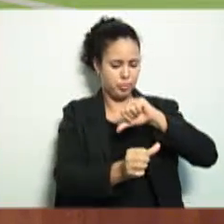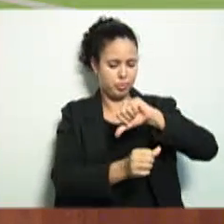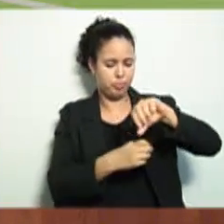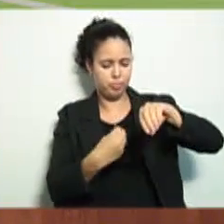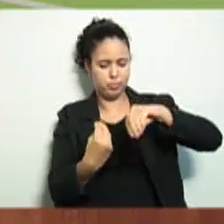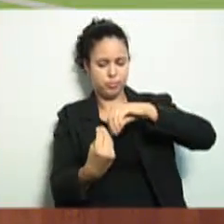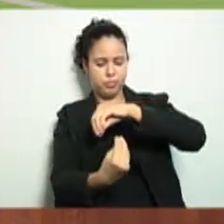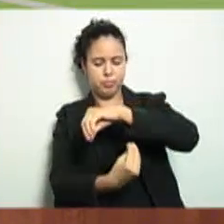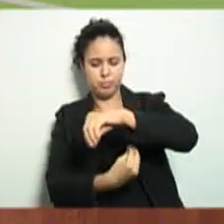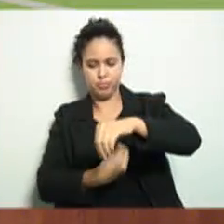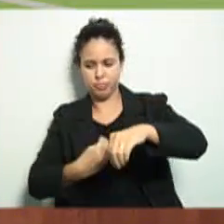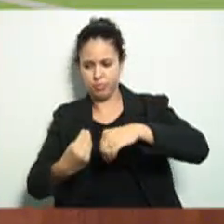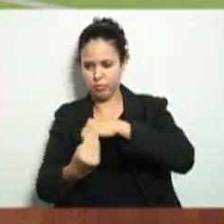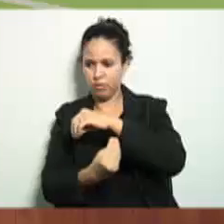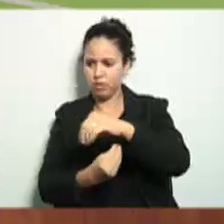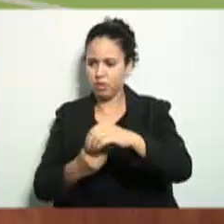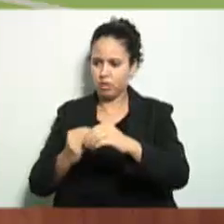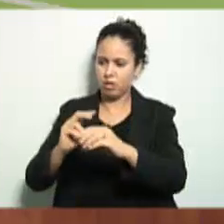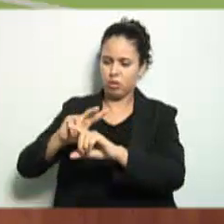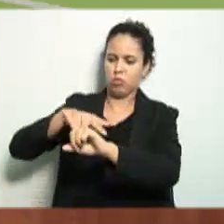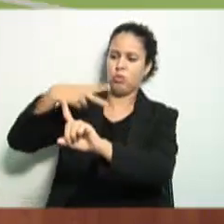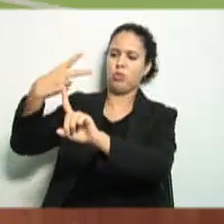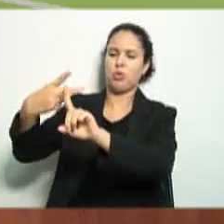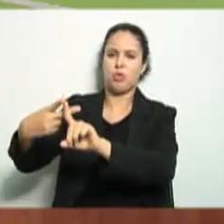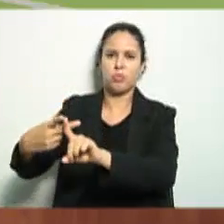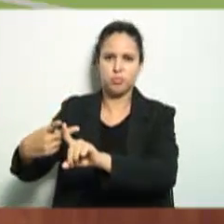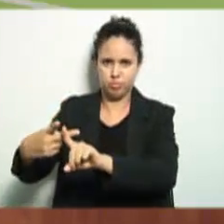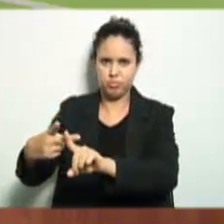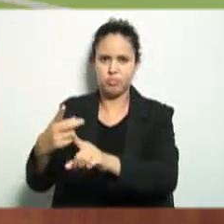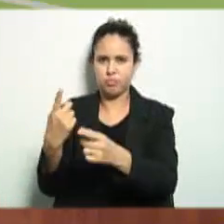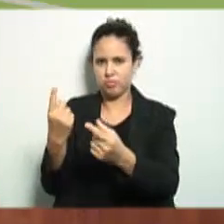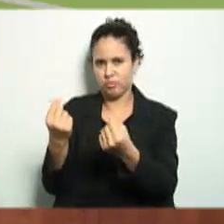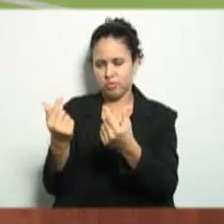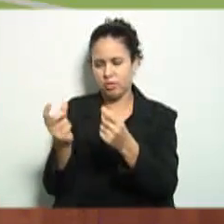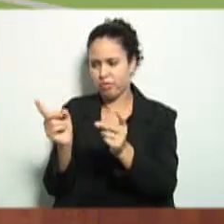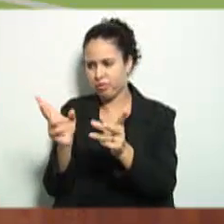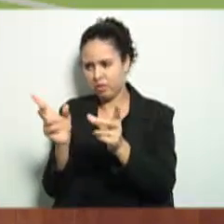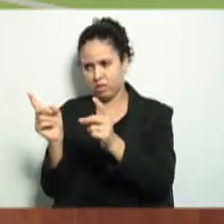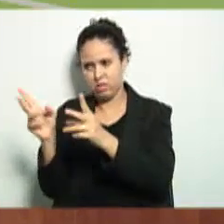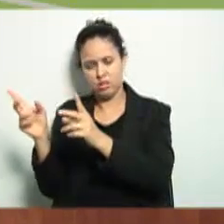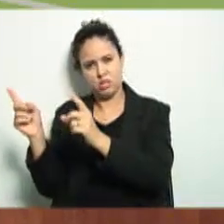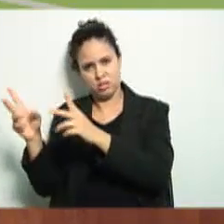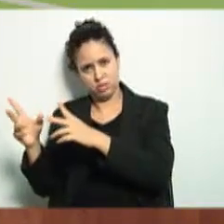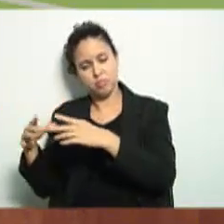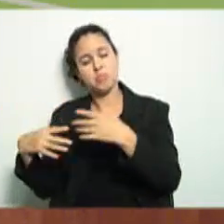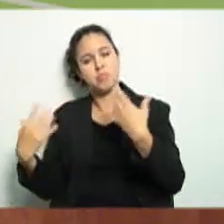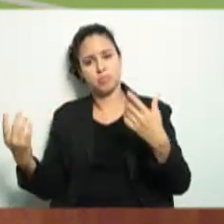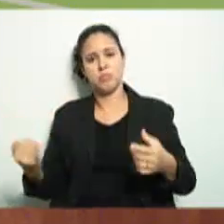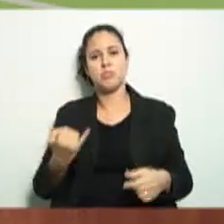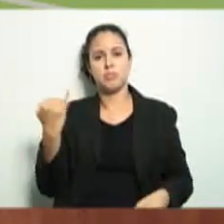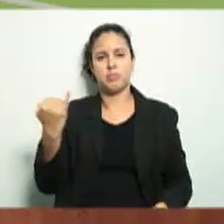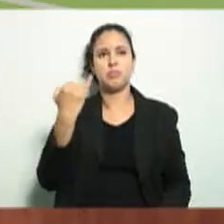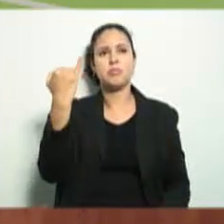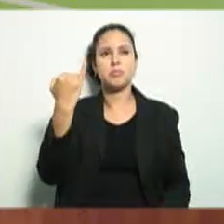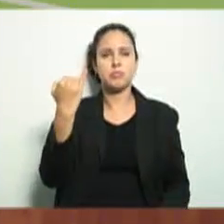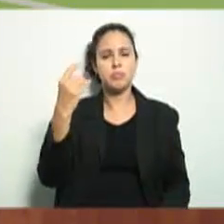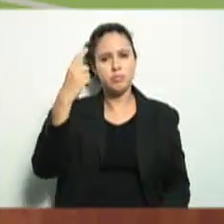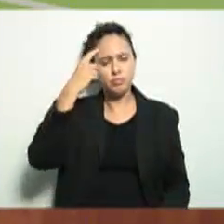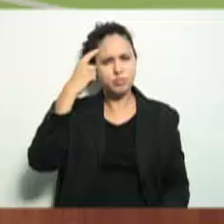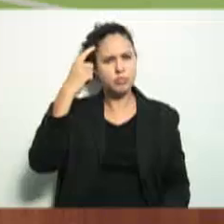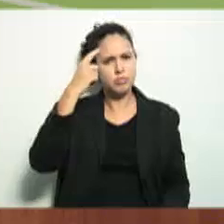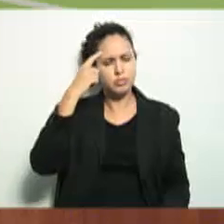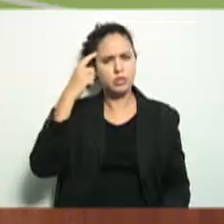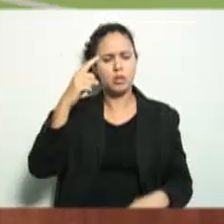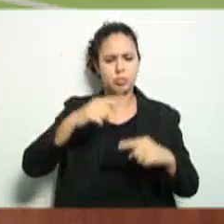mais interessante para o mercado para vender a um preço maior. Então veja, quando a gente for pensar então